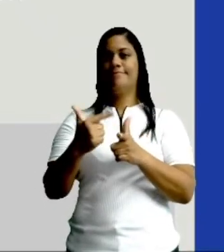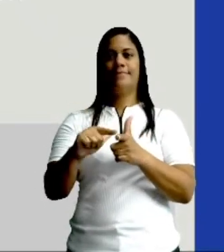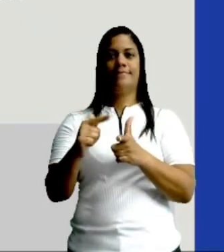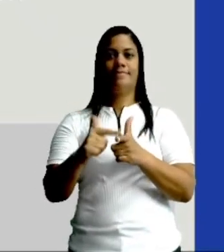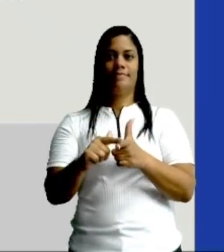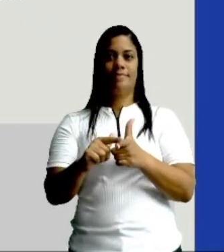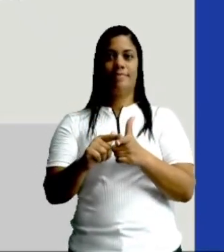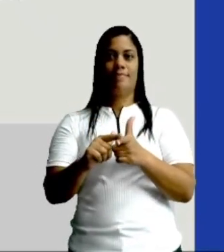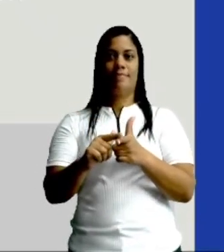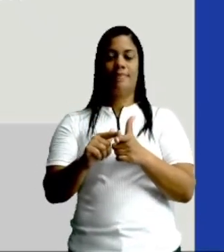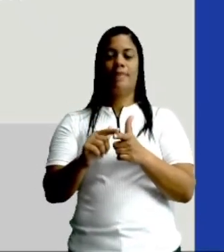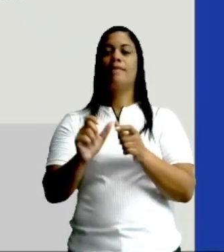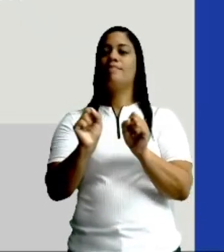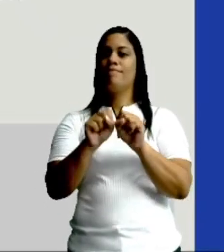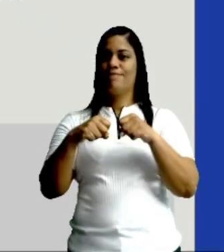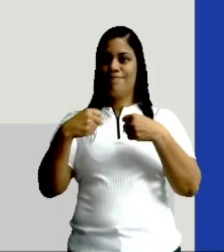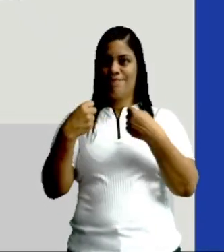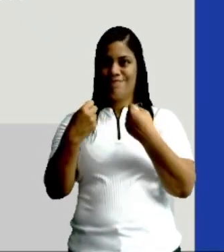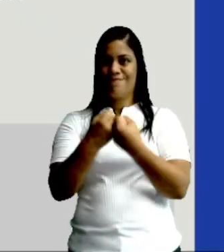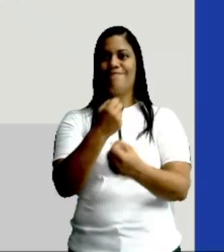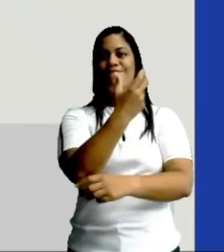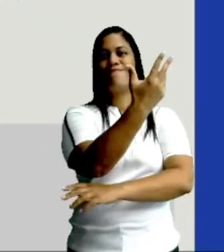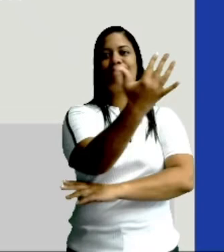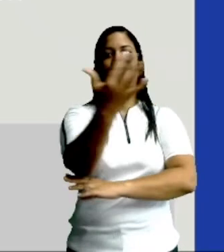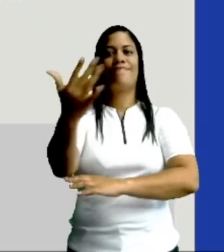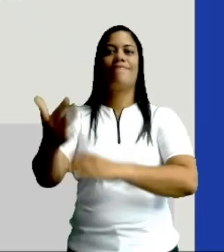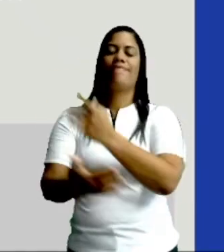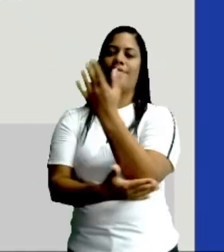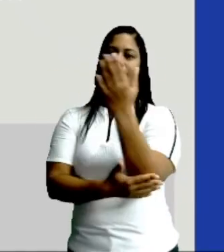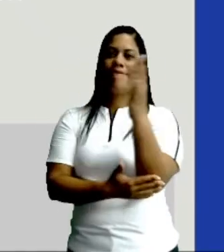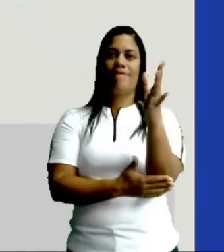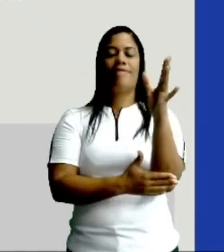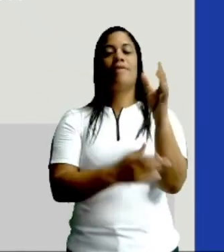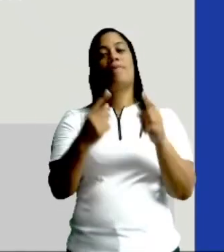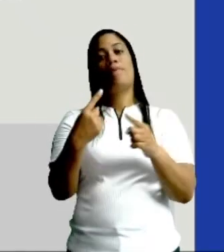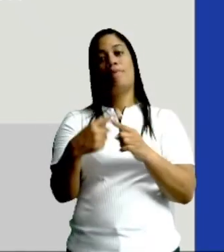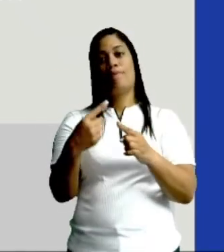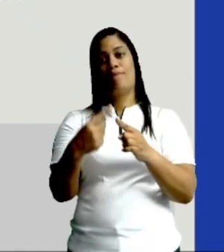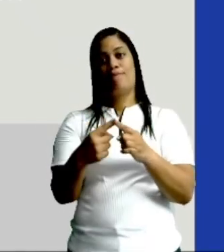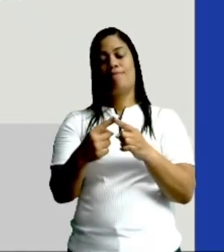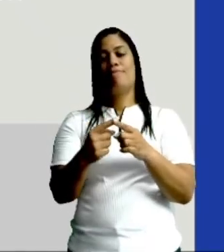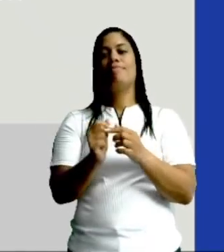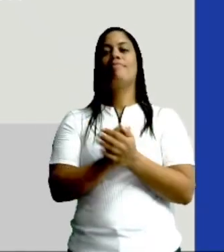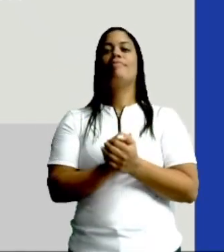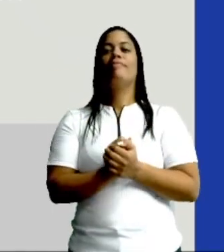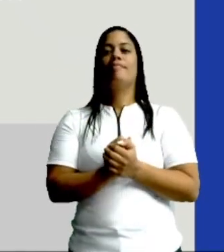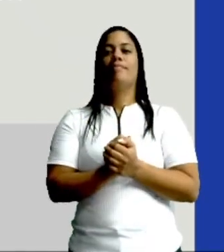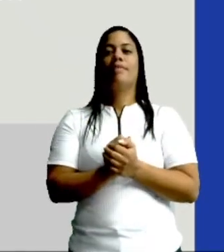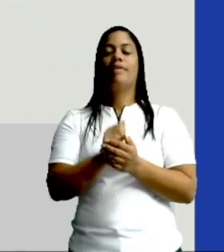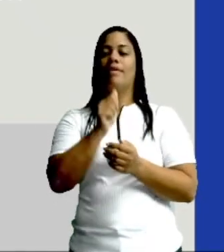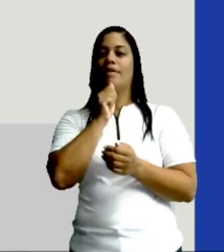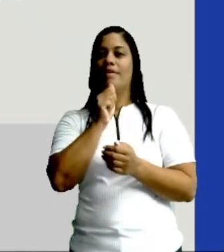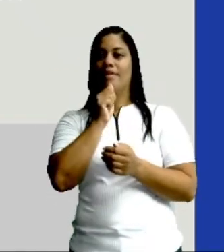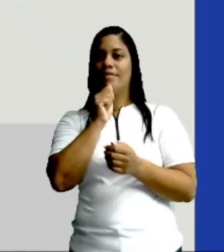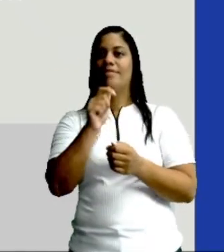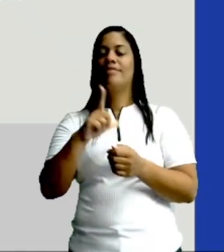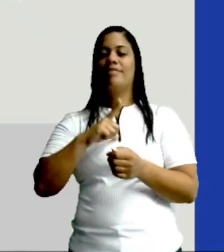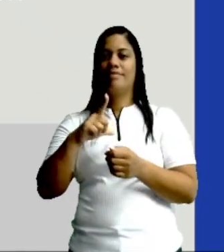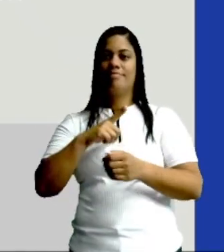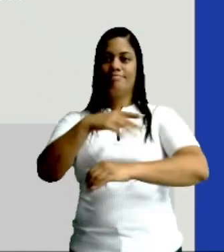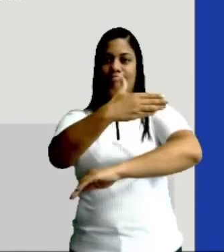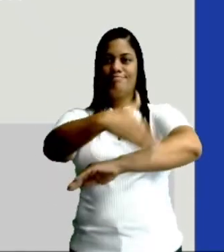problemas socioambientais, pois não garante a educação das pessoas, por isso ainda existem ruas